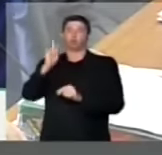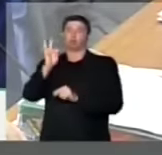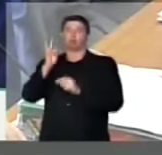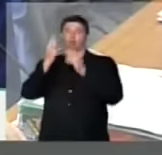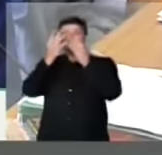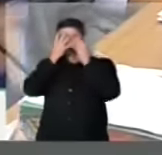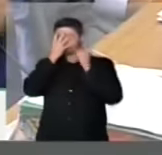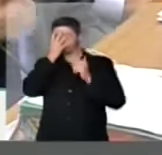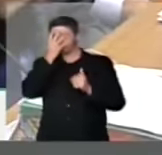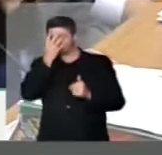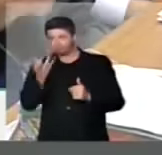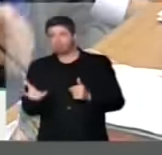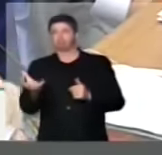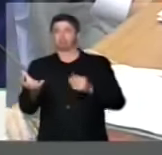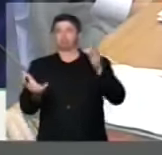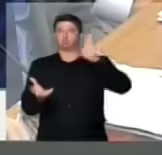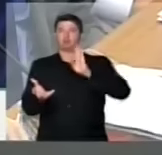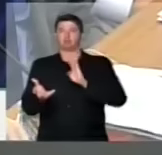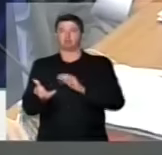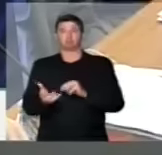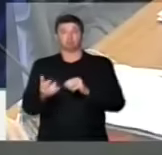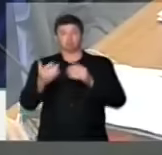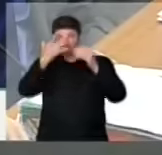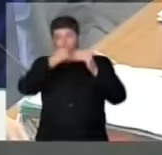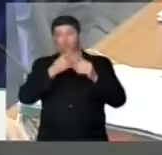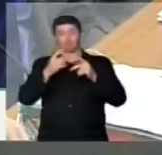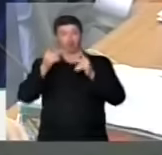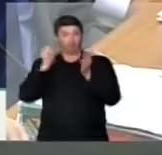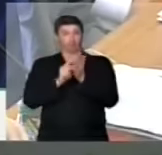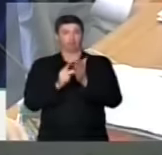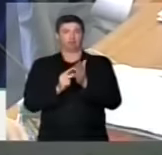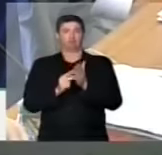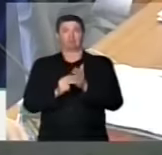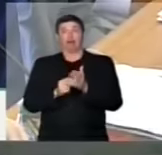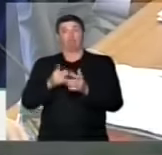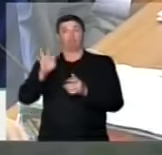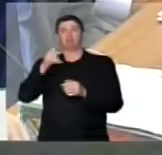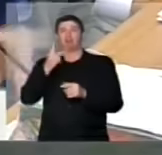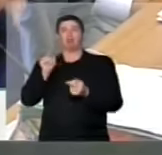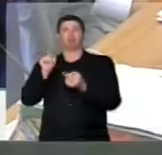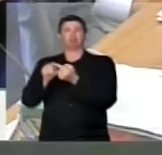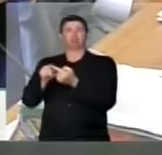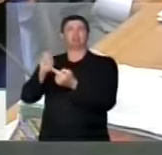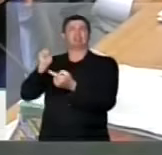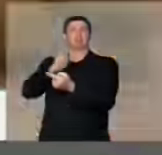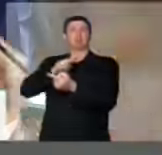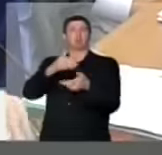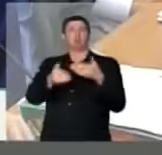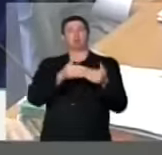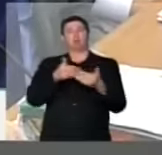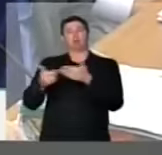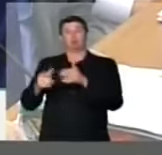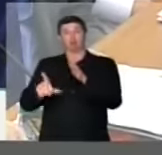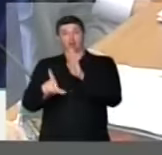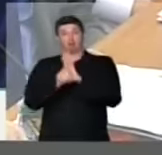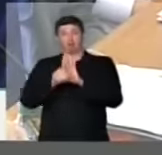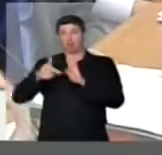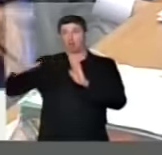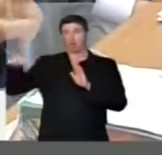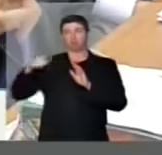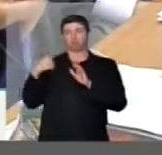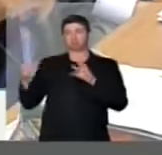tempo. Para o PT, os fins justificam os meios, e as leis que valem para os